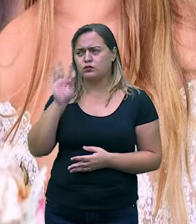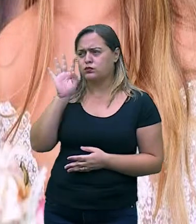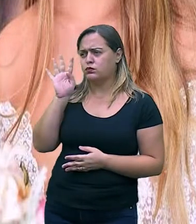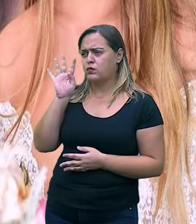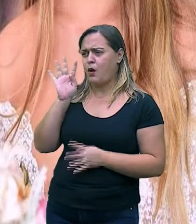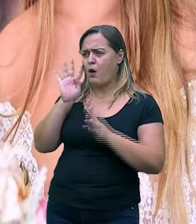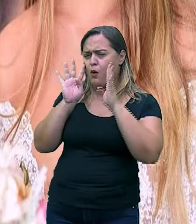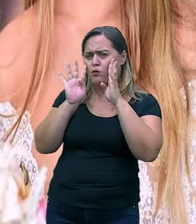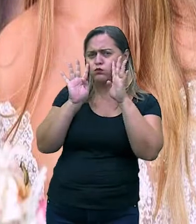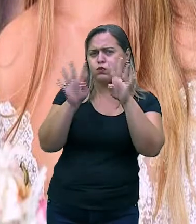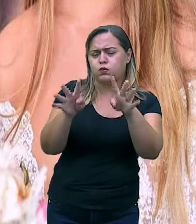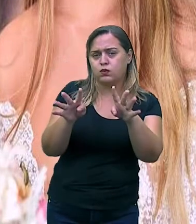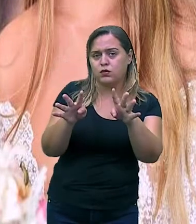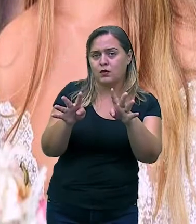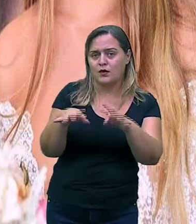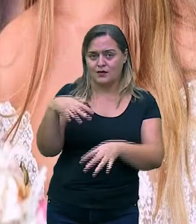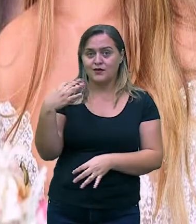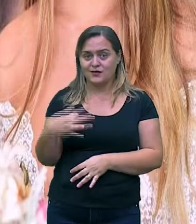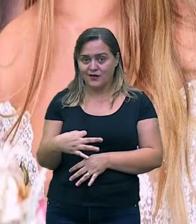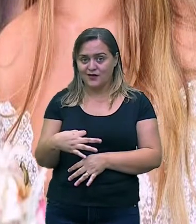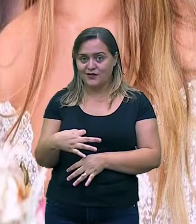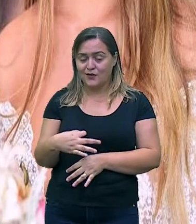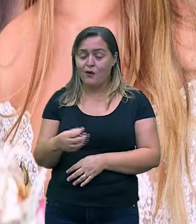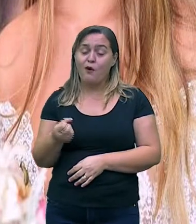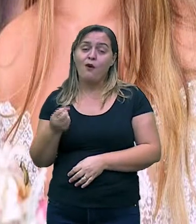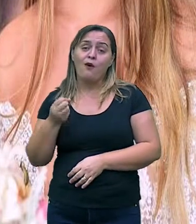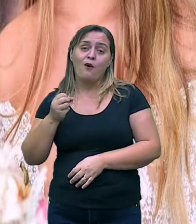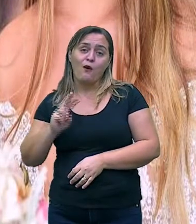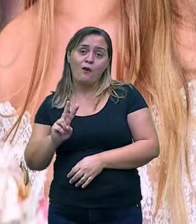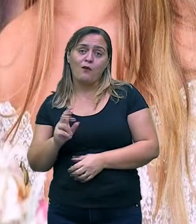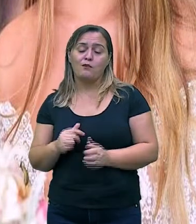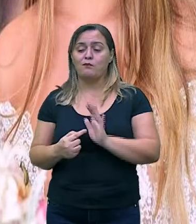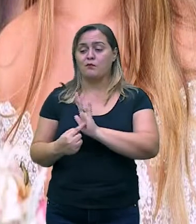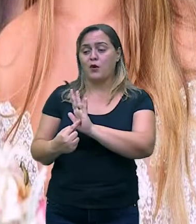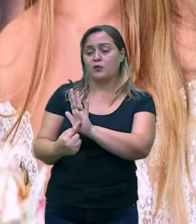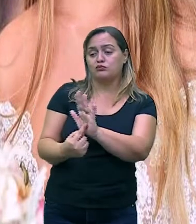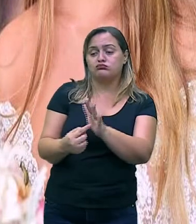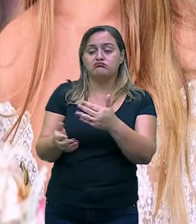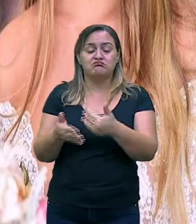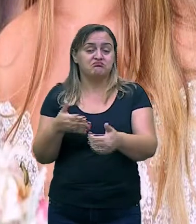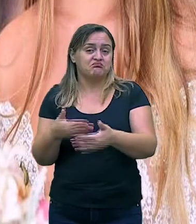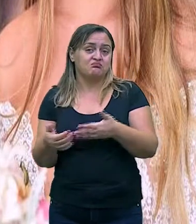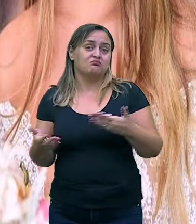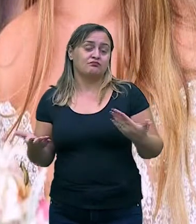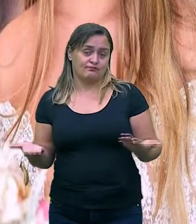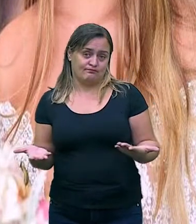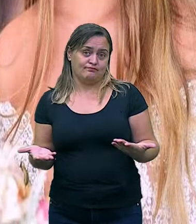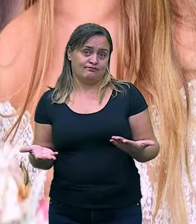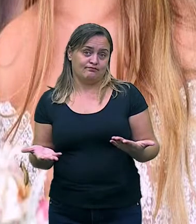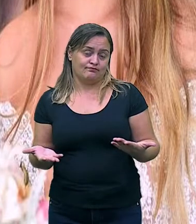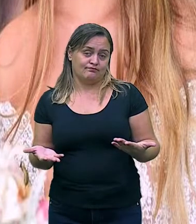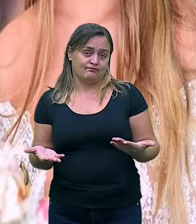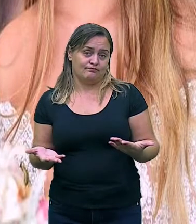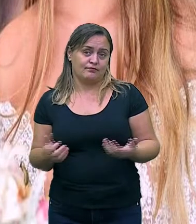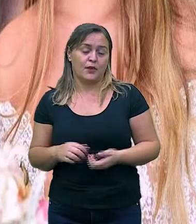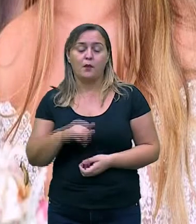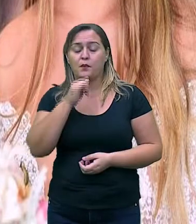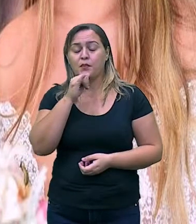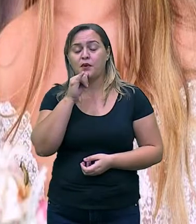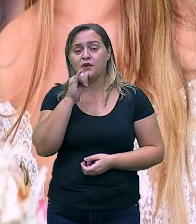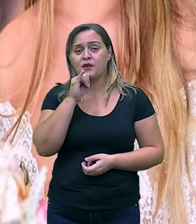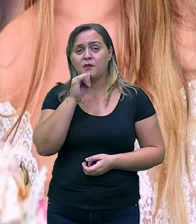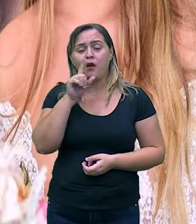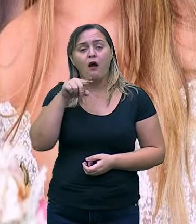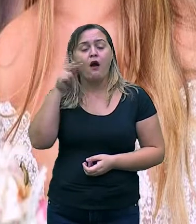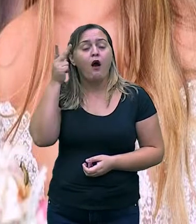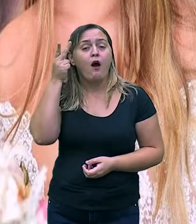nos vestimos para alguma coisa ou para algo. É comum na sociedade, por exemplo,